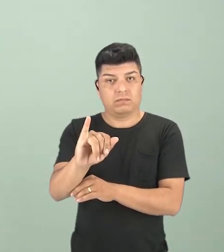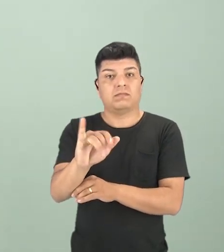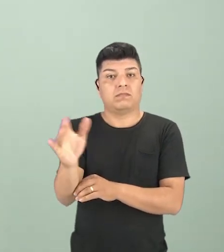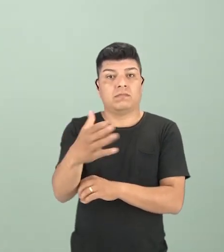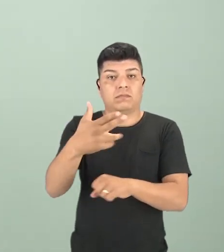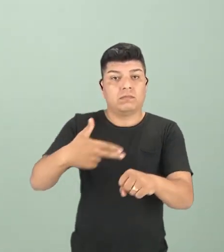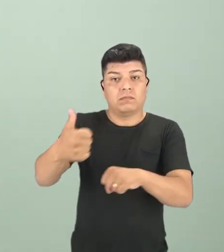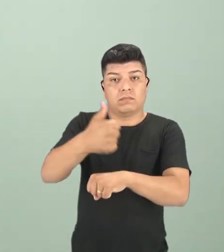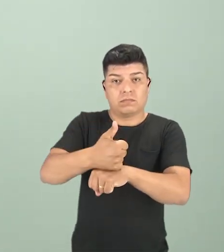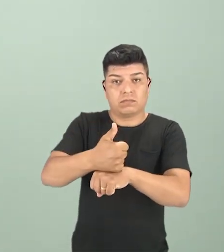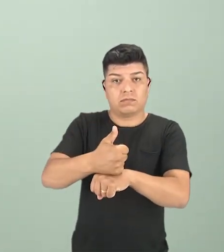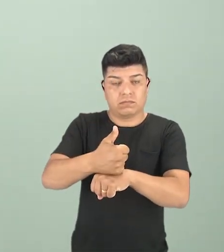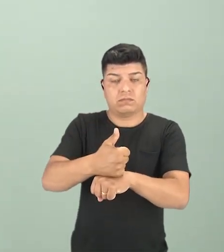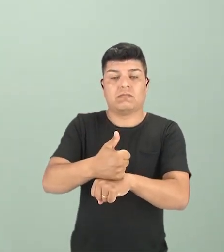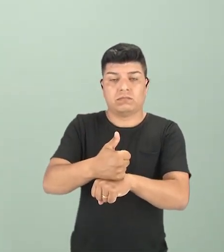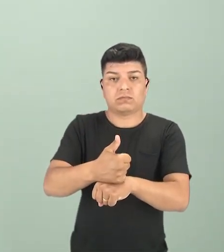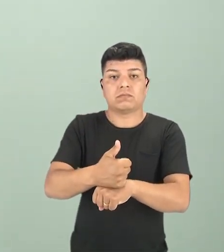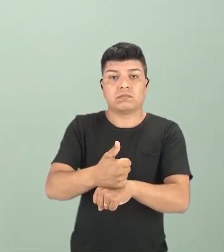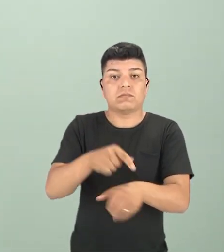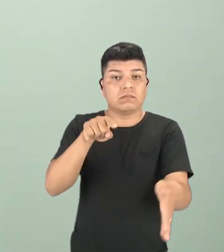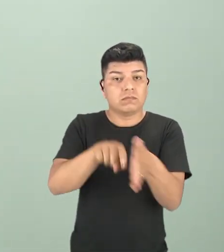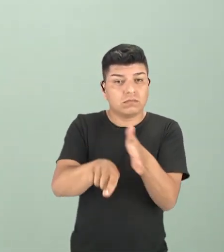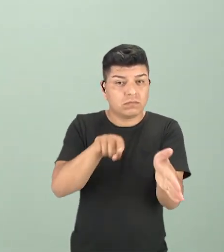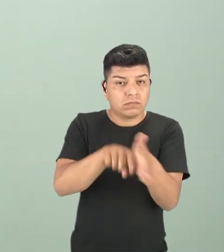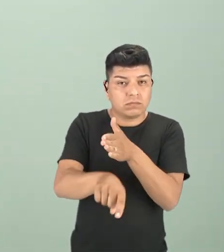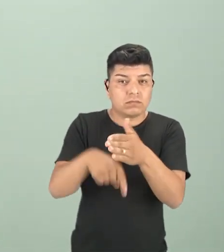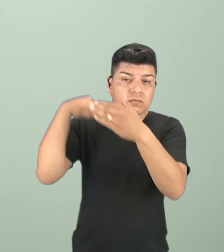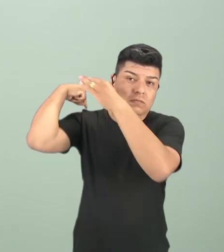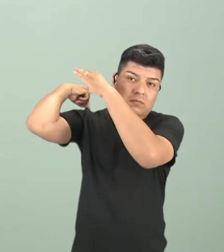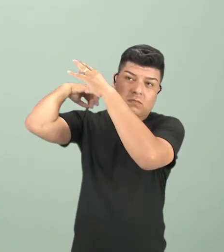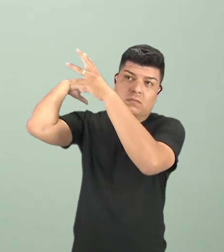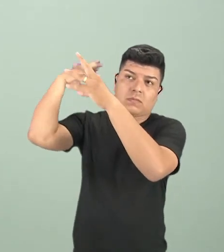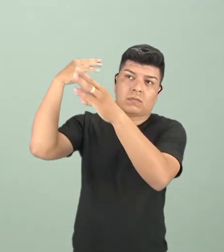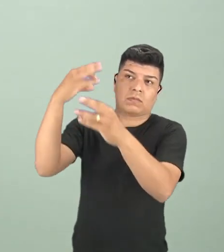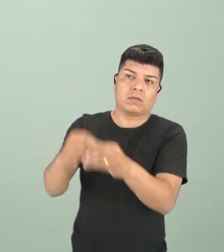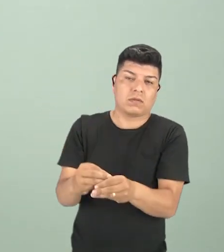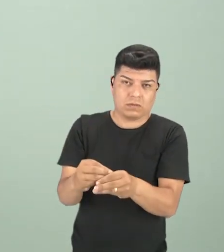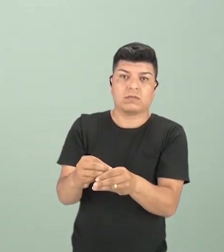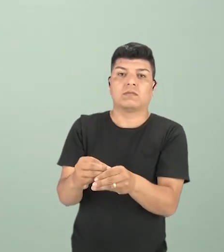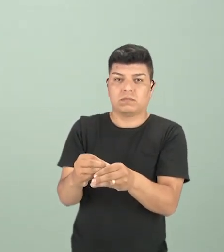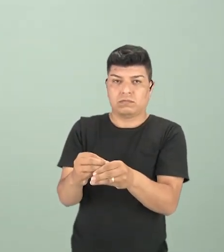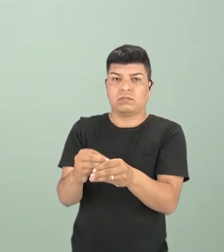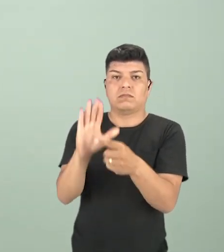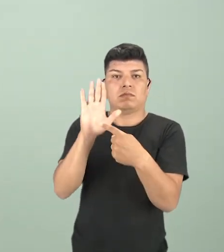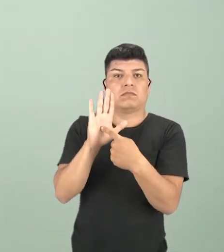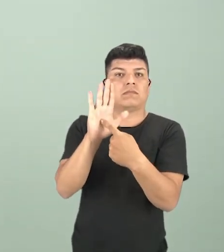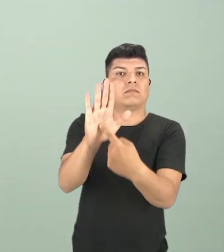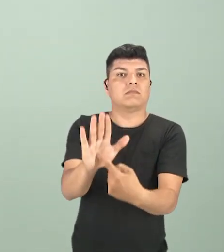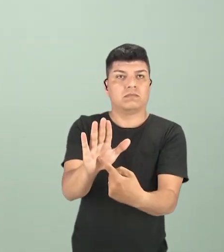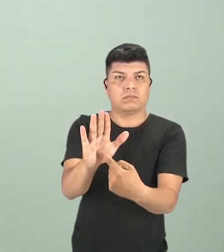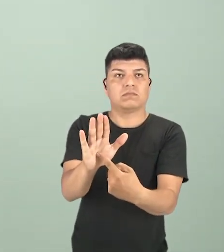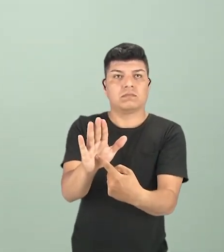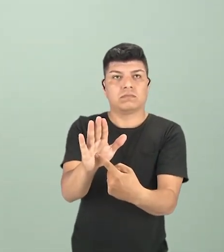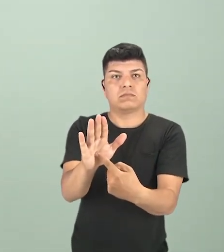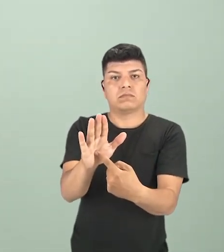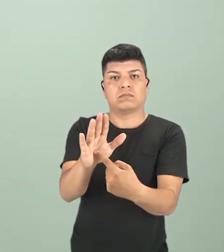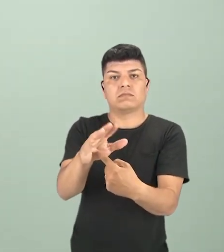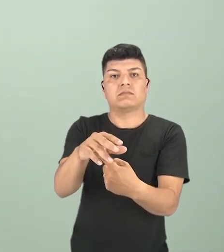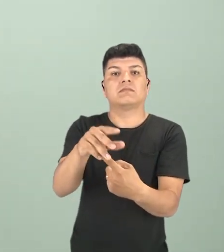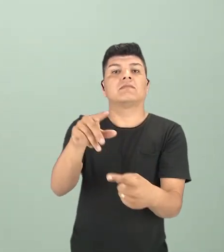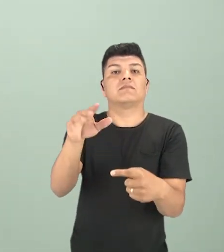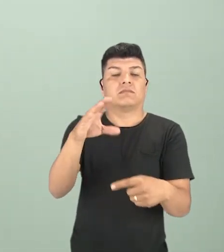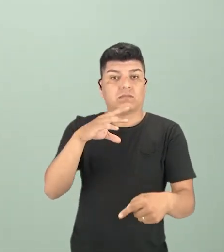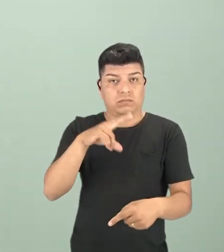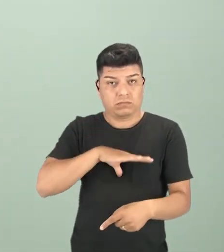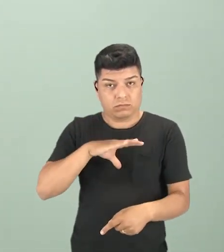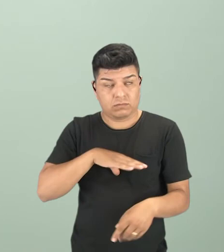da aula que as questões que foram cobradas até hoje, principalmente no Enem, tem muito essa referência de pressões